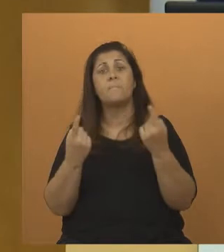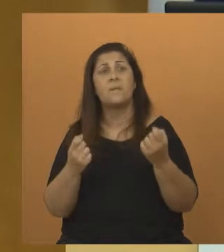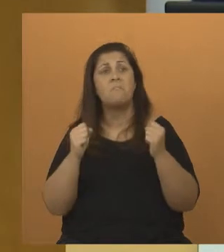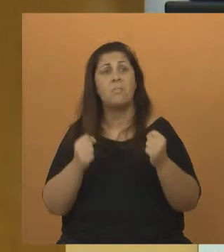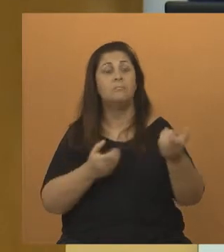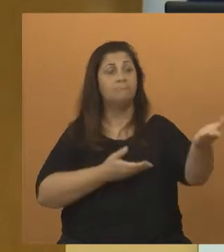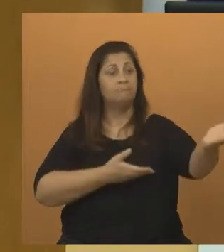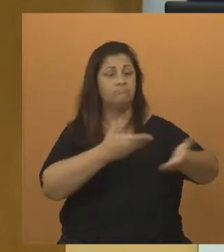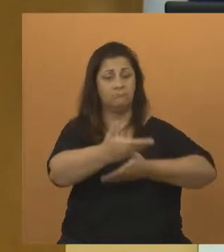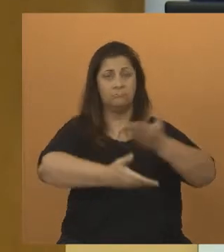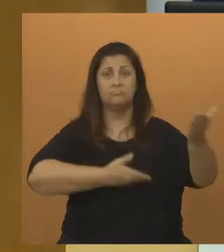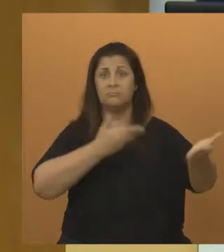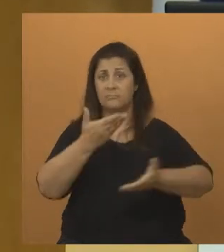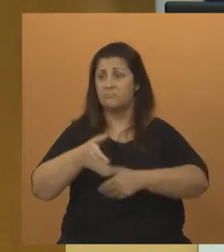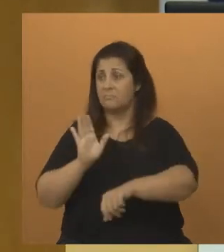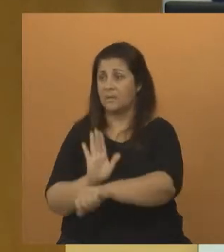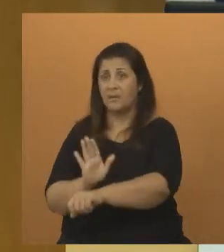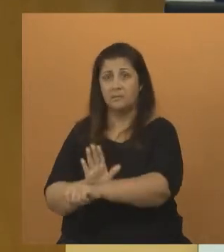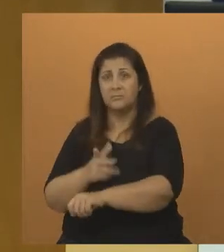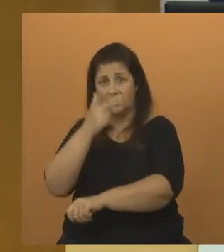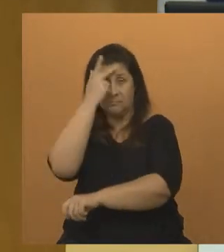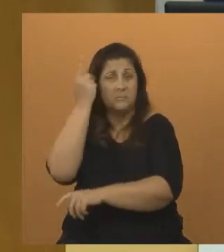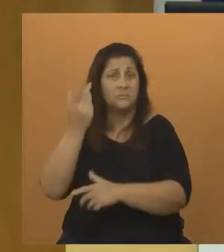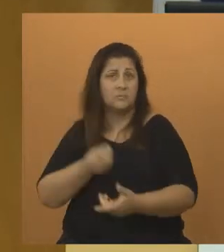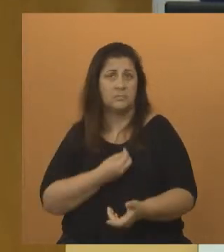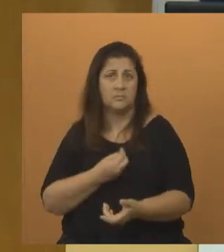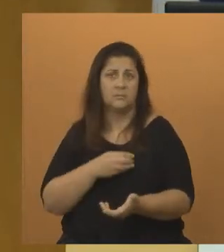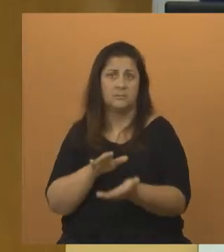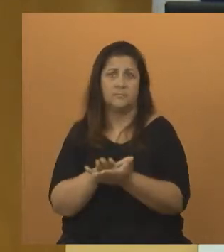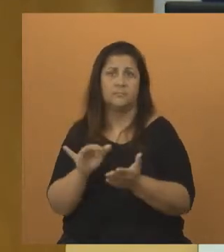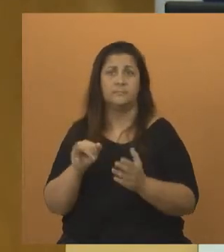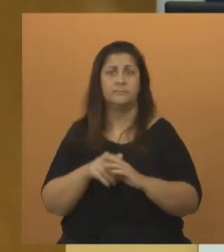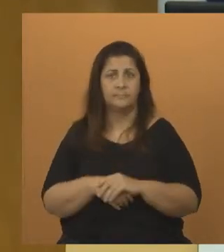contrapartida, o benefício para as pessoas, para os municípios de Jacareí, né?